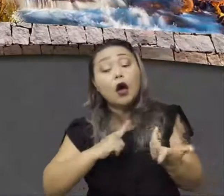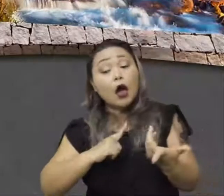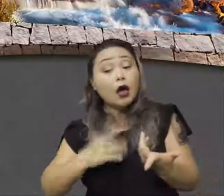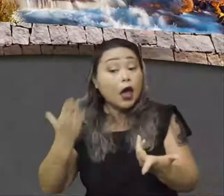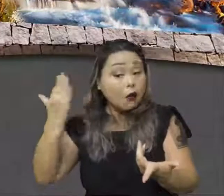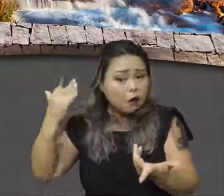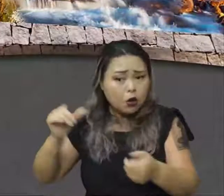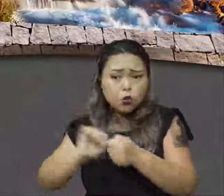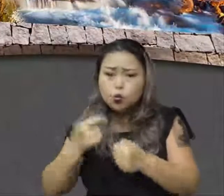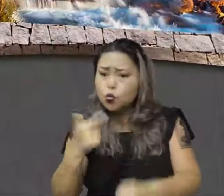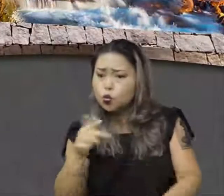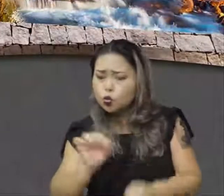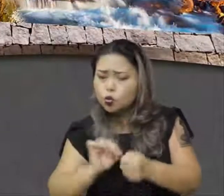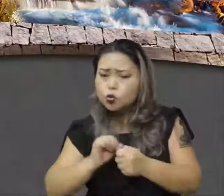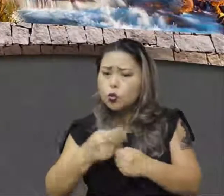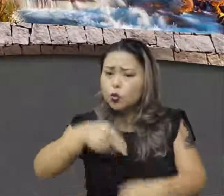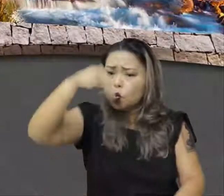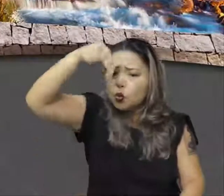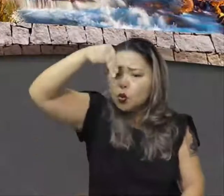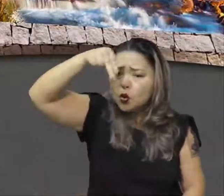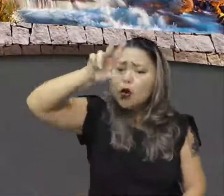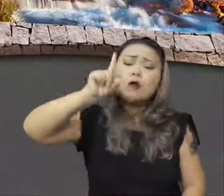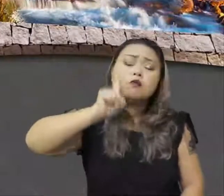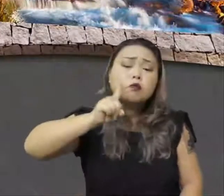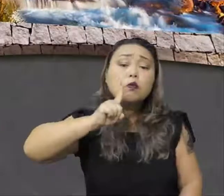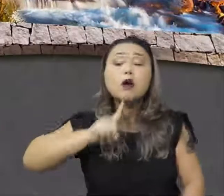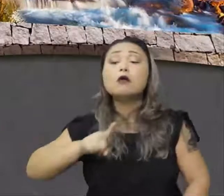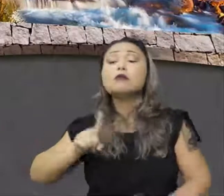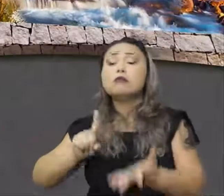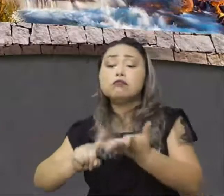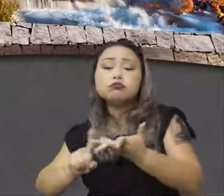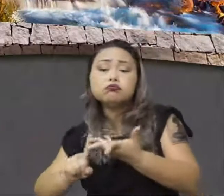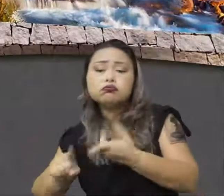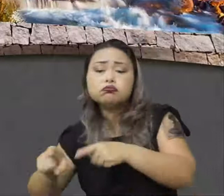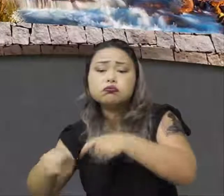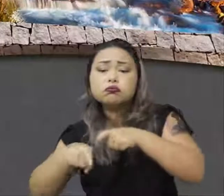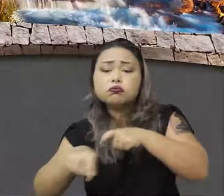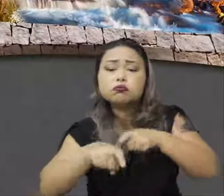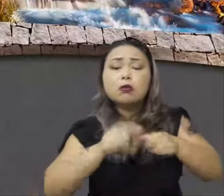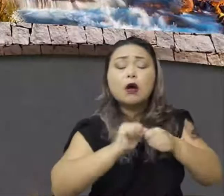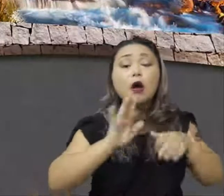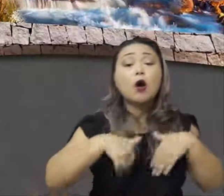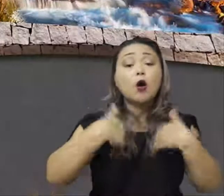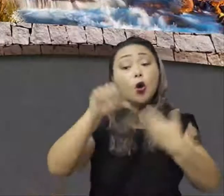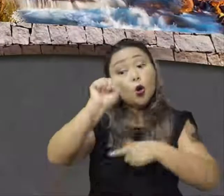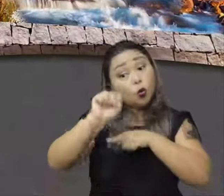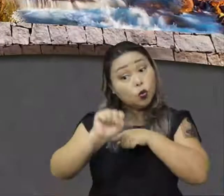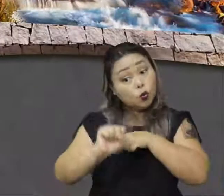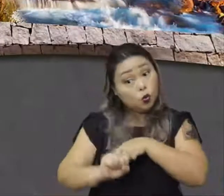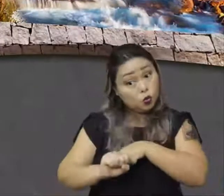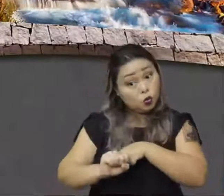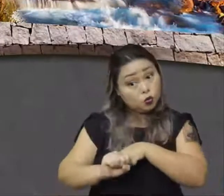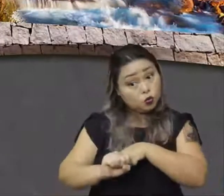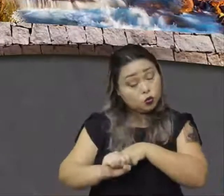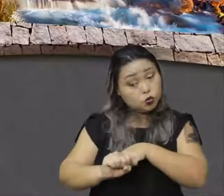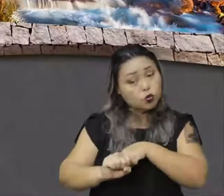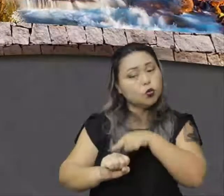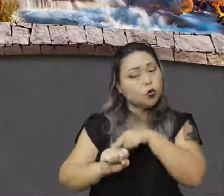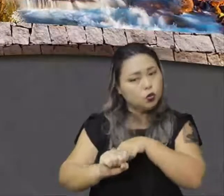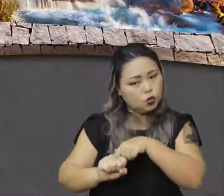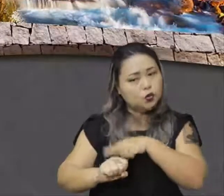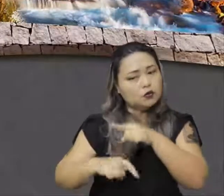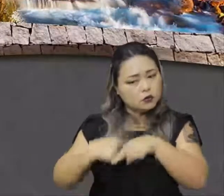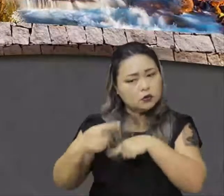hoje no norte dos Estados Unidos. Era policultura. Agora, no sul dos Estados Unidos, nós vamos ver isso